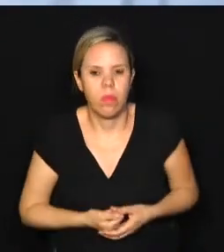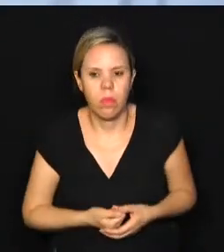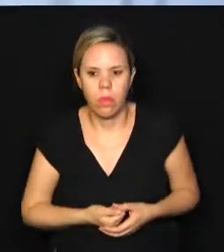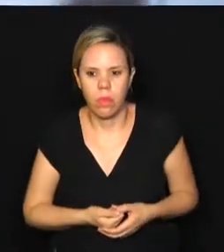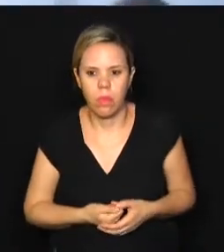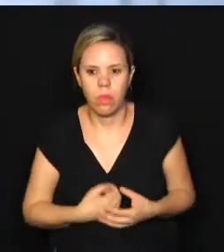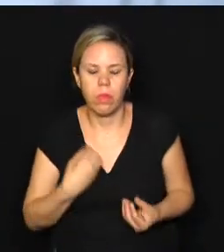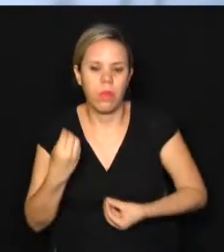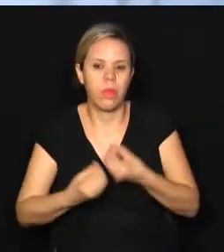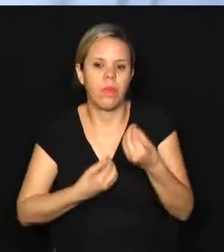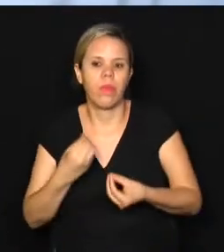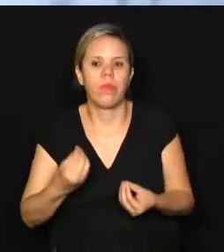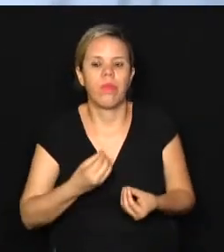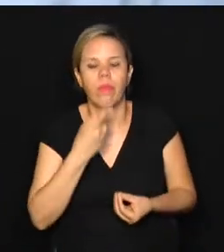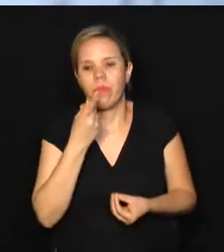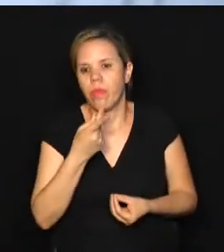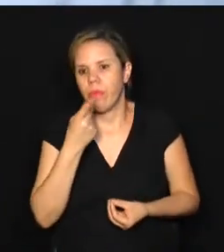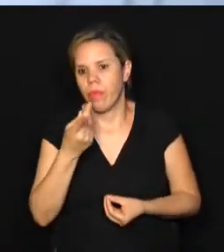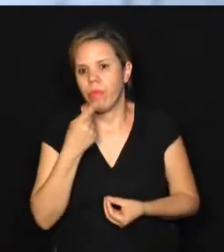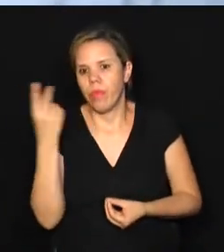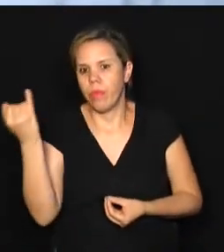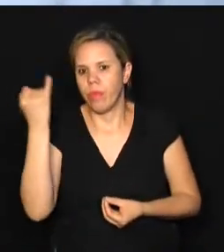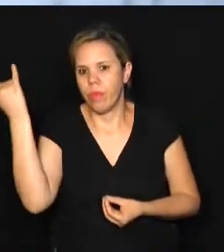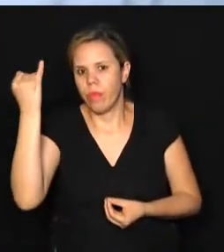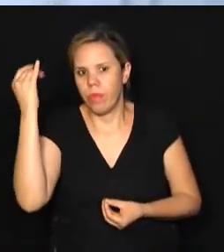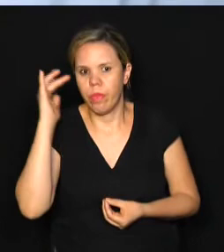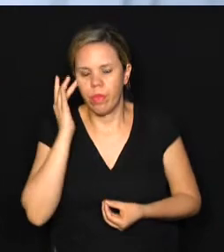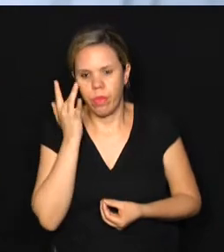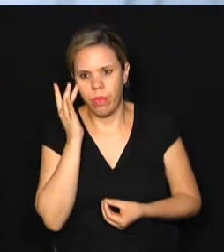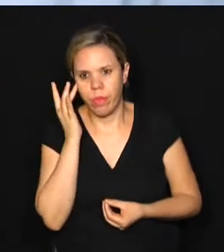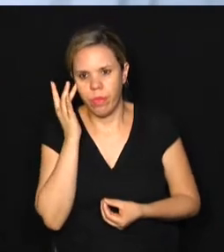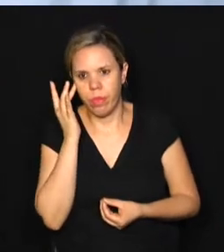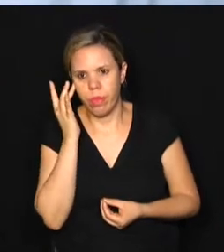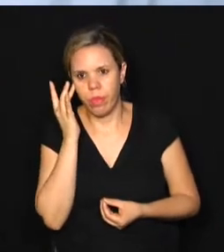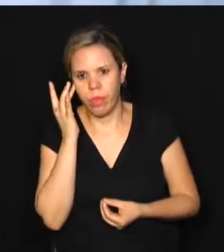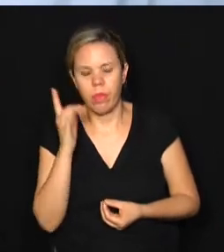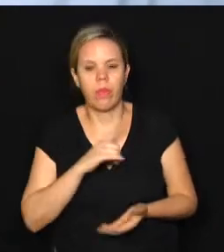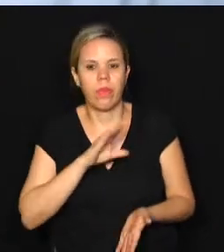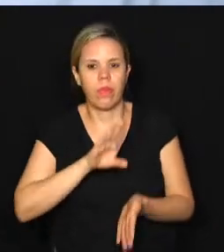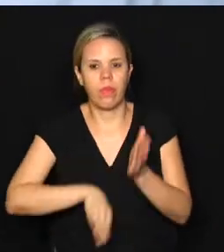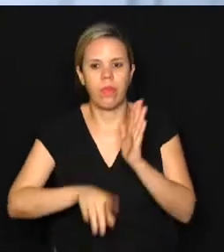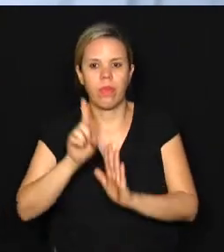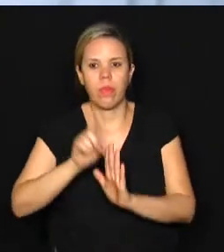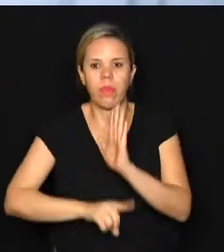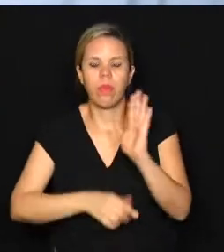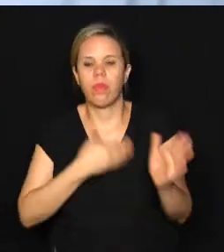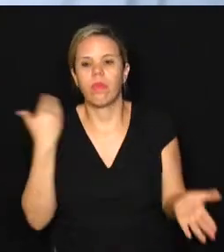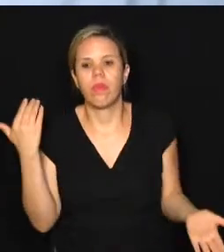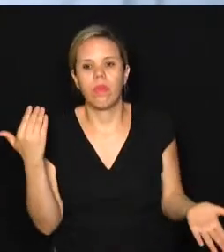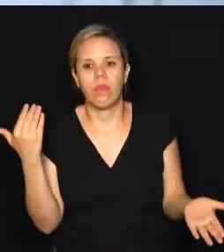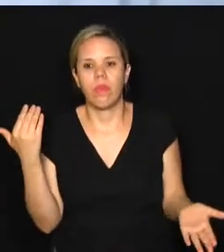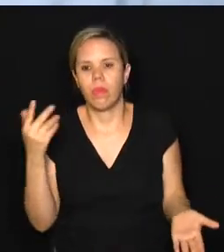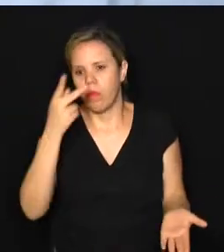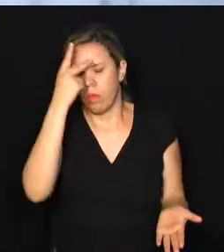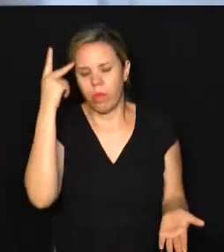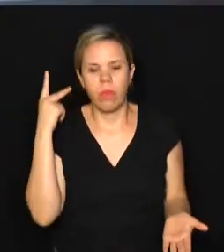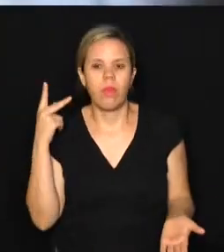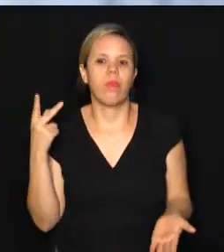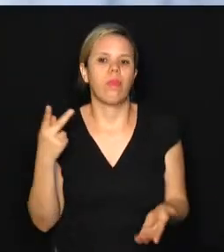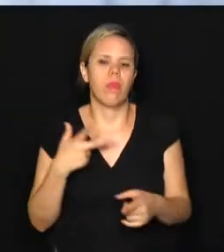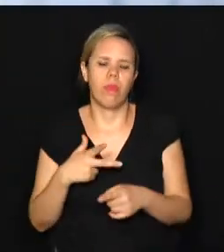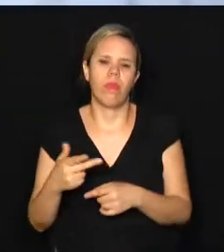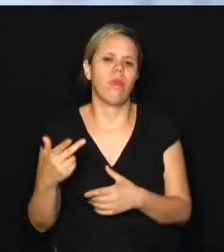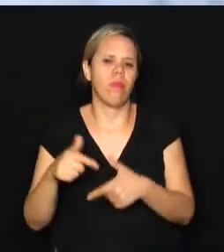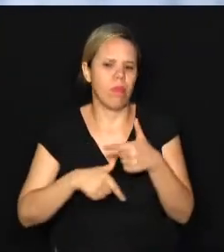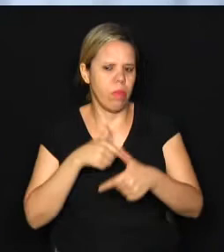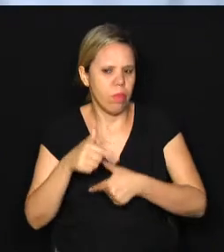Como foi dito também, é um ponto que eu acho que é relevante, tem sido retirado o direito de morrer. A pessoa vem, se planeja a vida inteira,